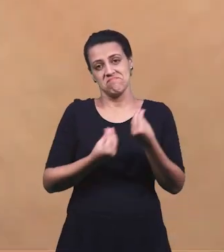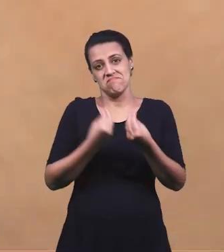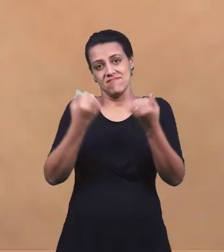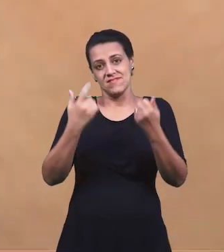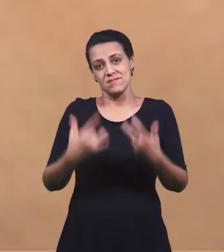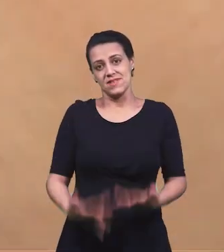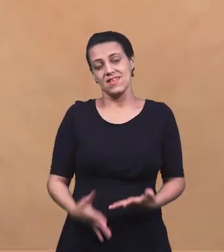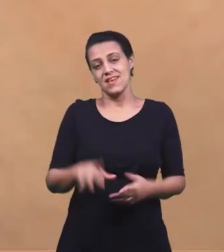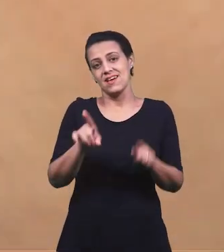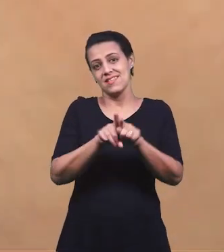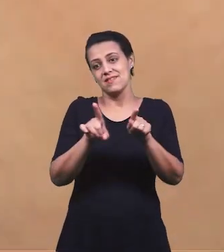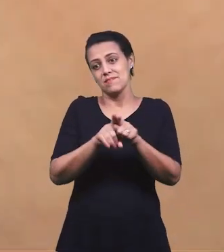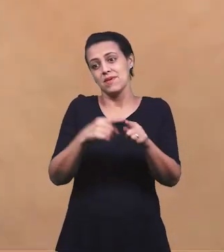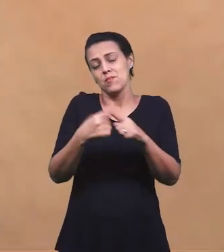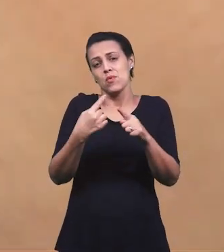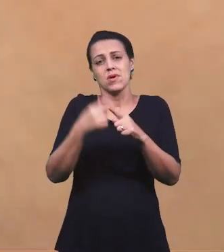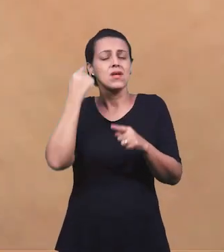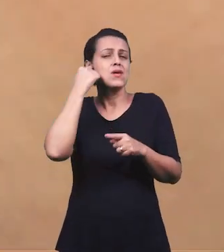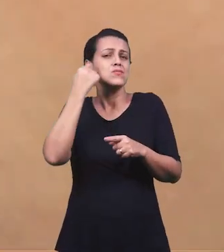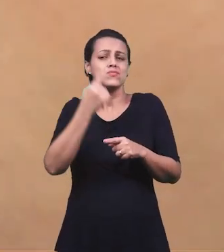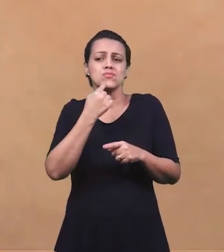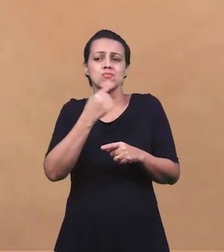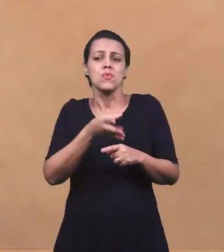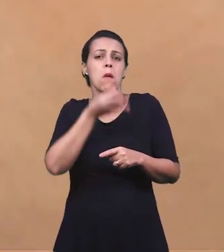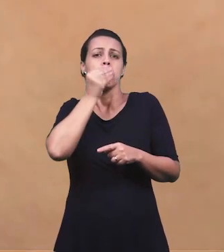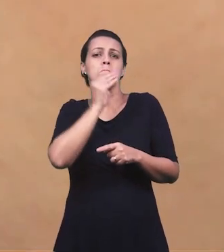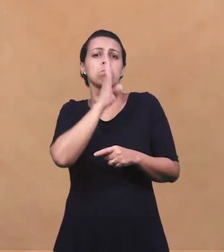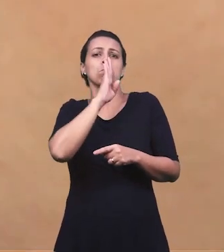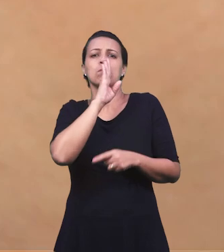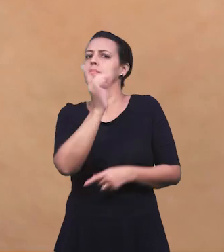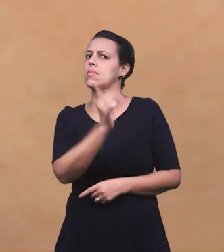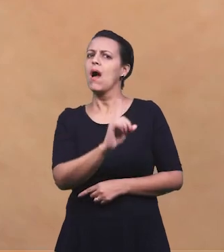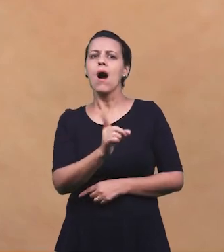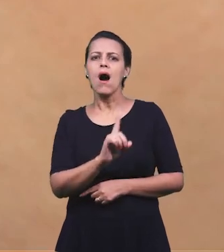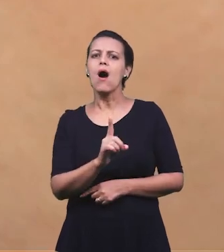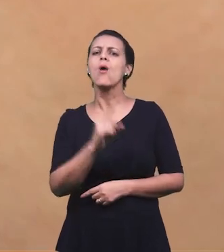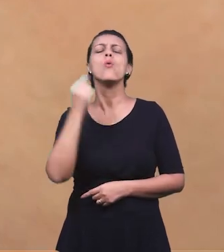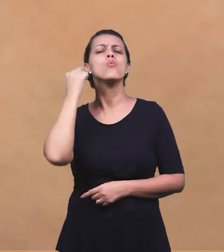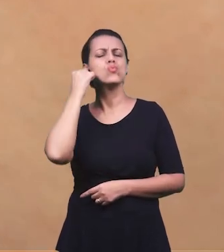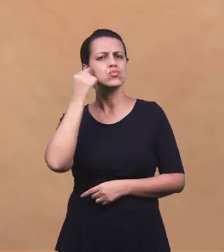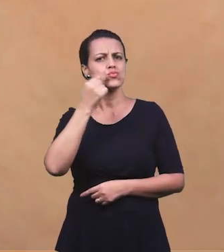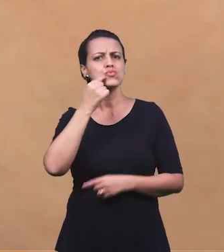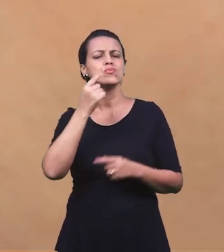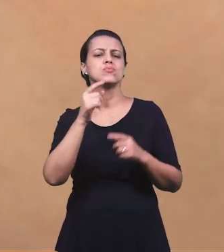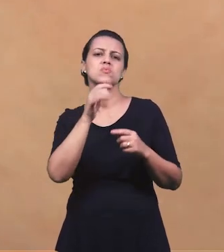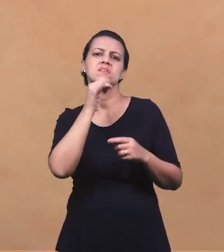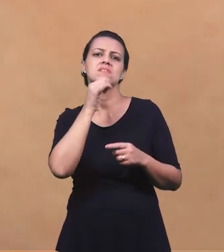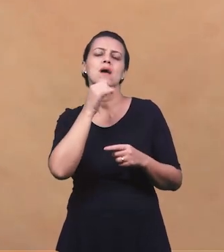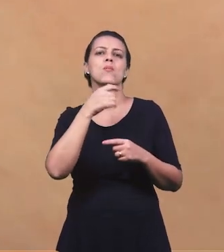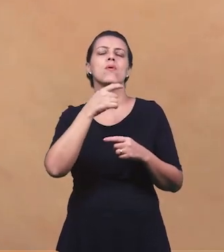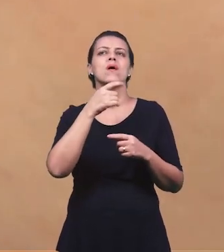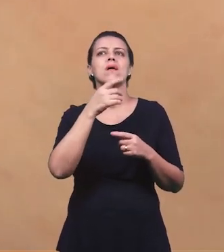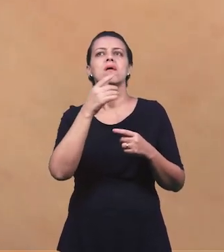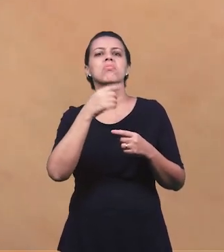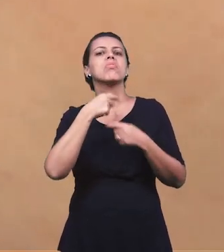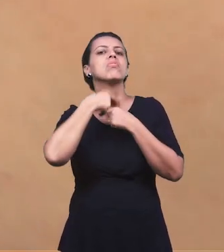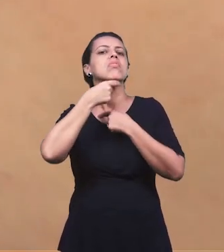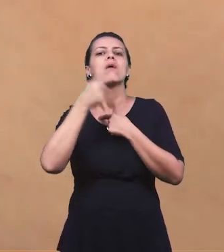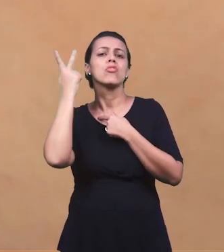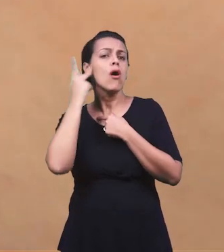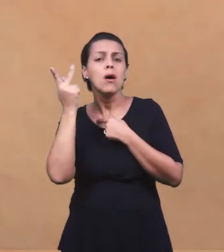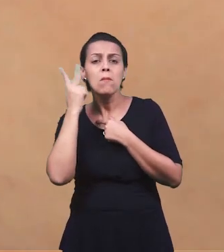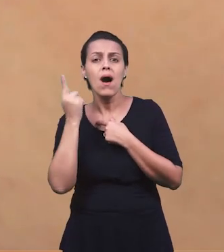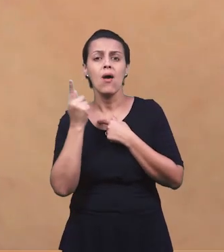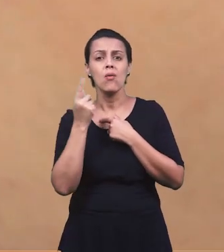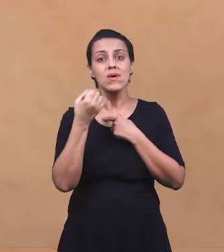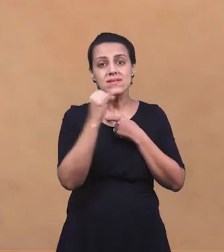que também o surdo ele não é mudo, que nós estávamos falando, né? Então, o mudo é aquele que tem problema nas suas cordas vocais, ou por